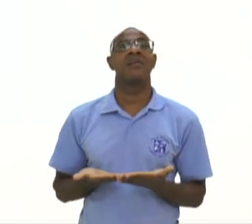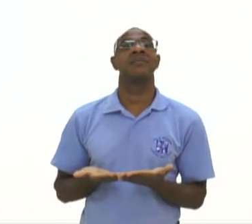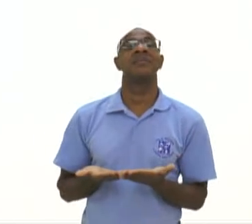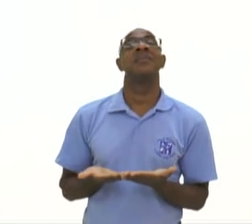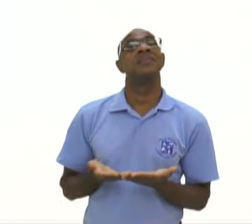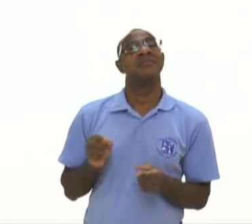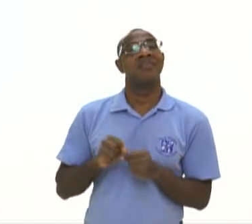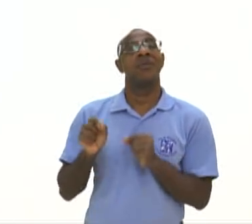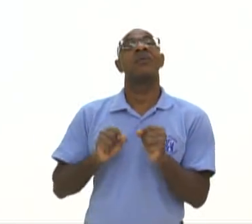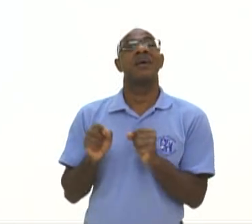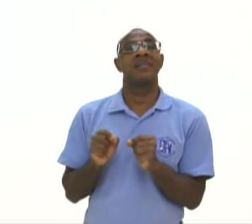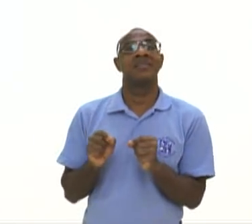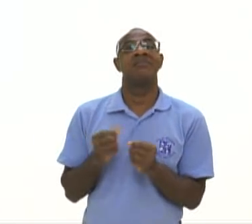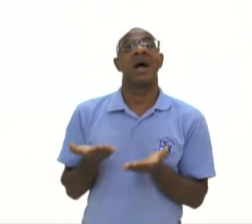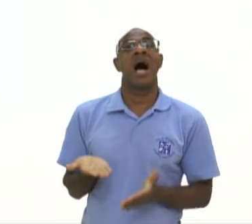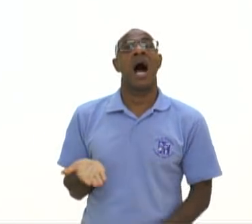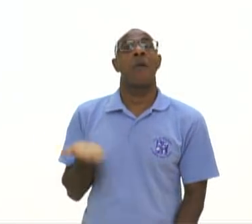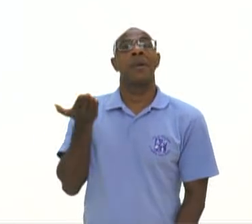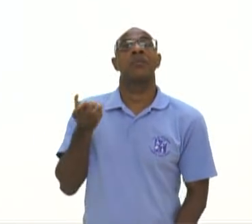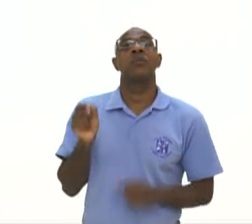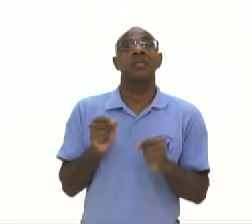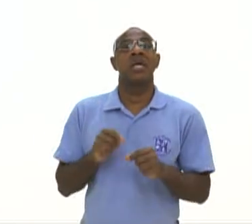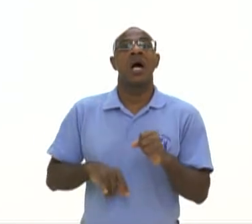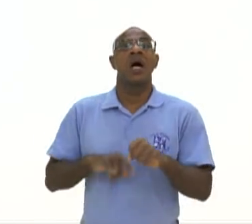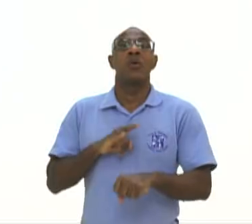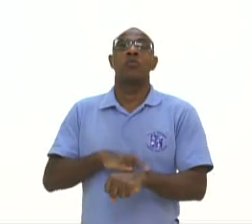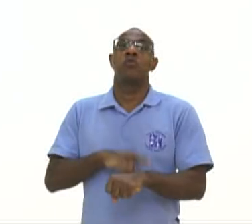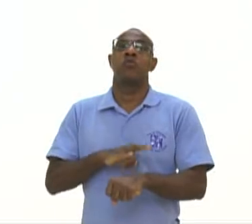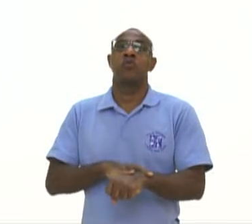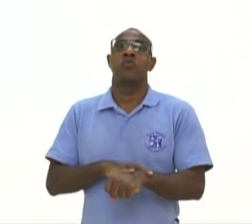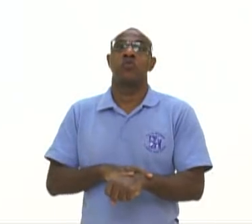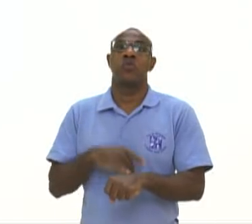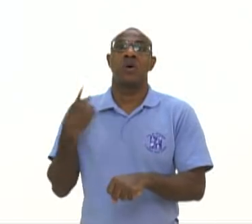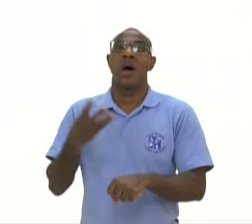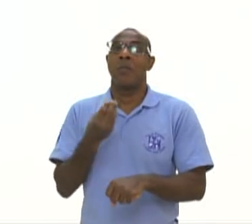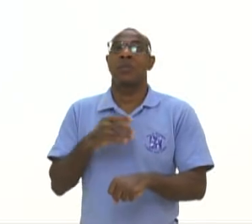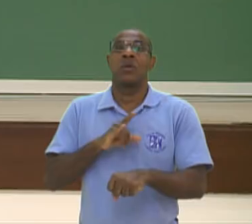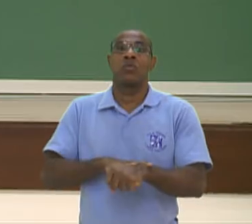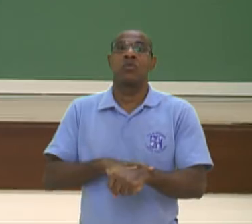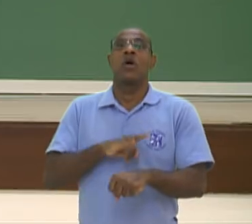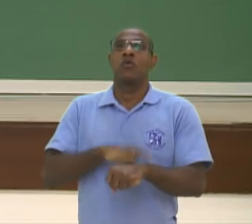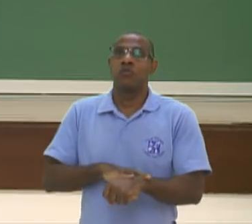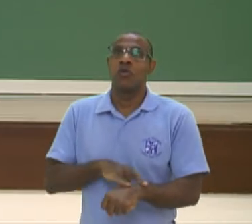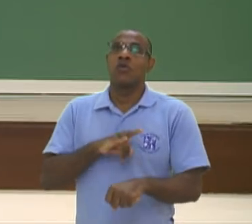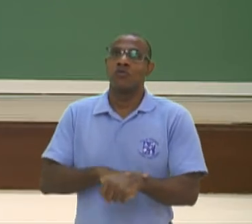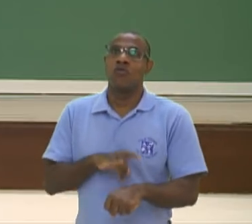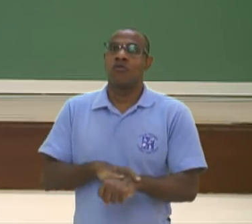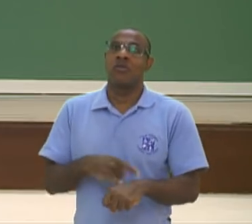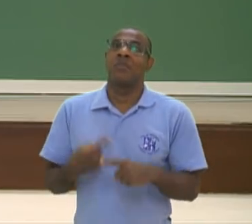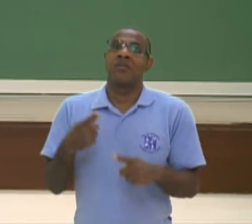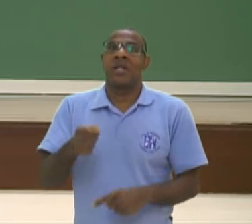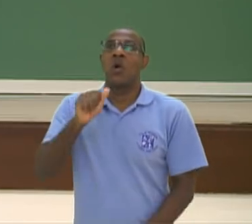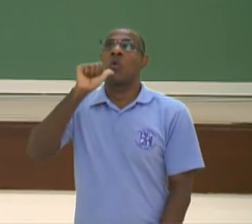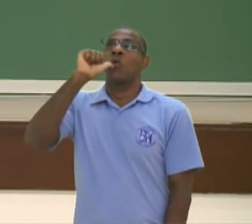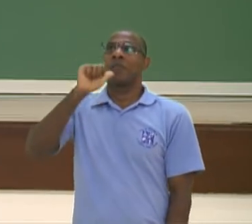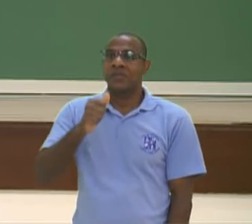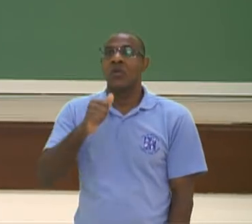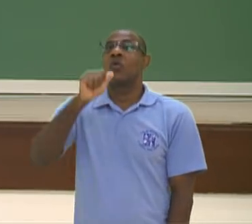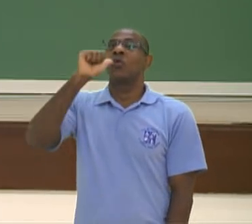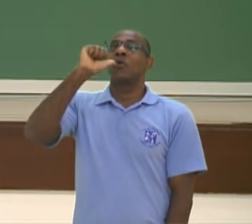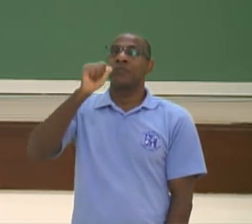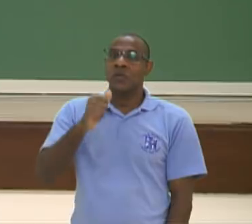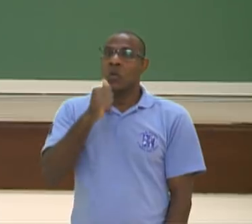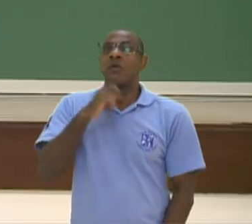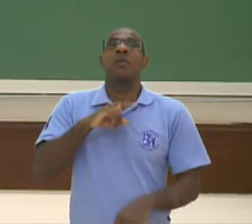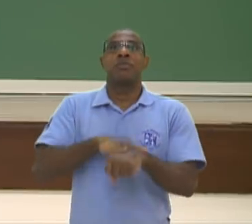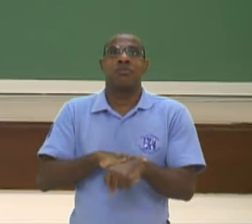vai fazer com que aumente a eliminação da urina. Então, por isso que quanto mais água a gente bebe, mais a gente